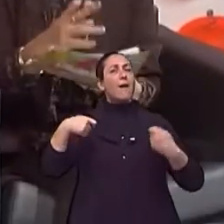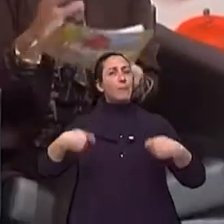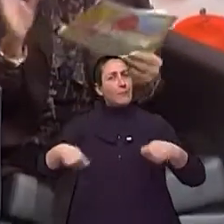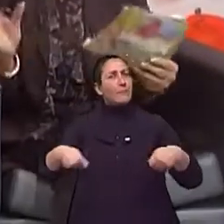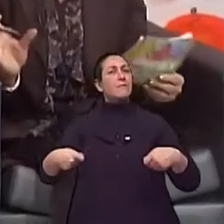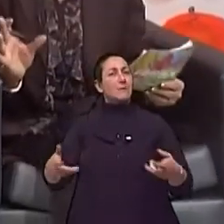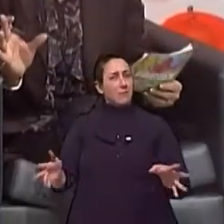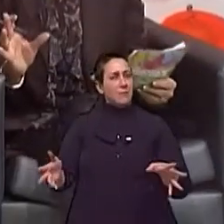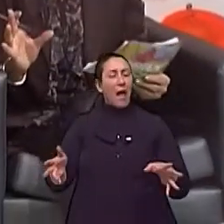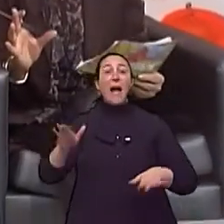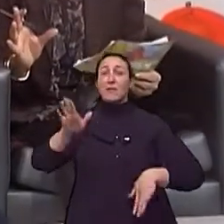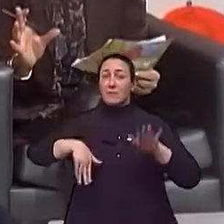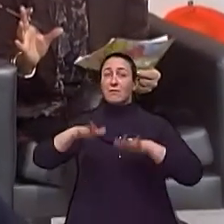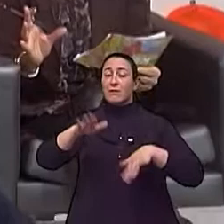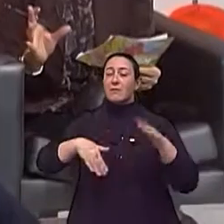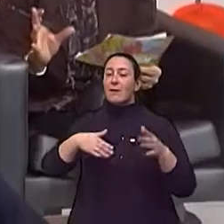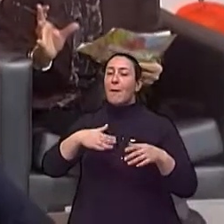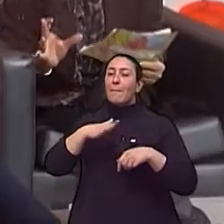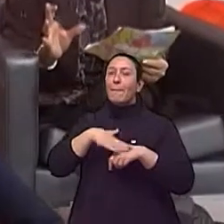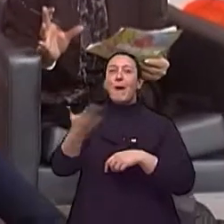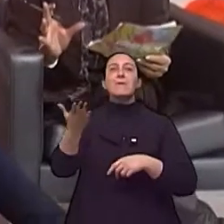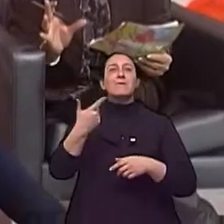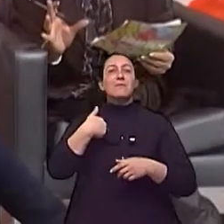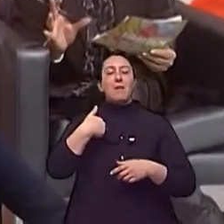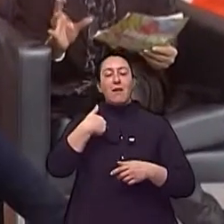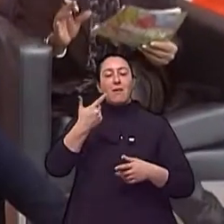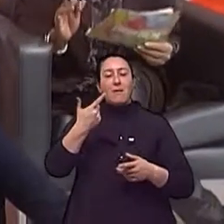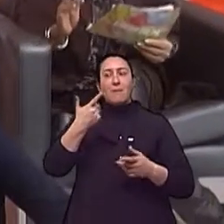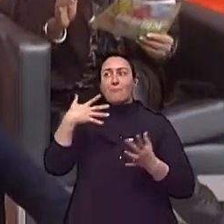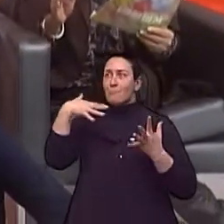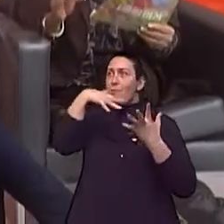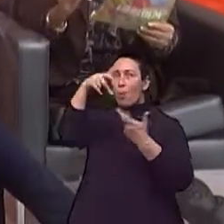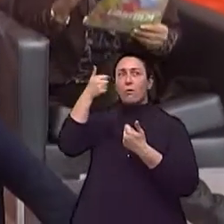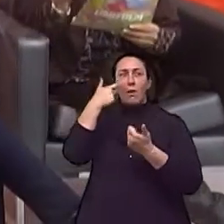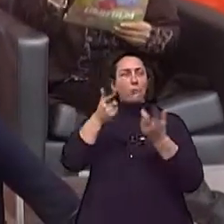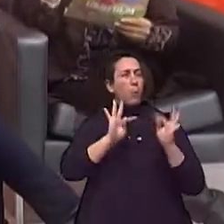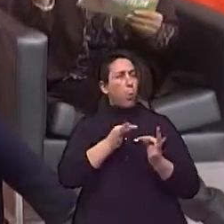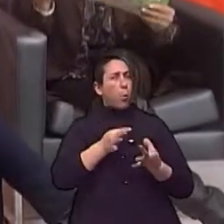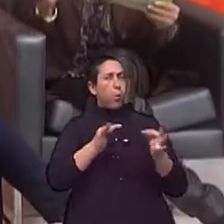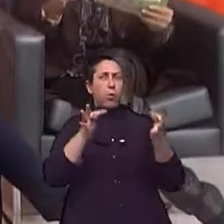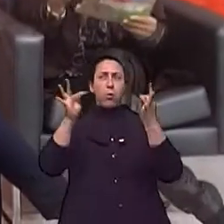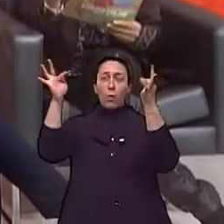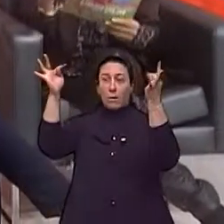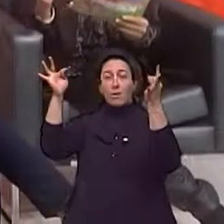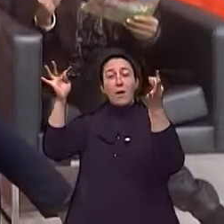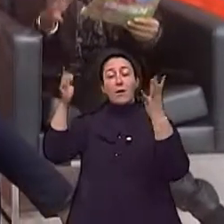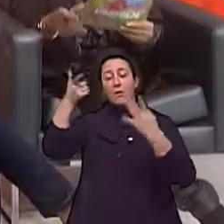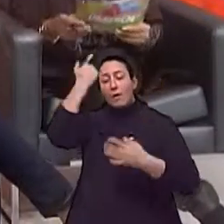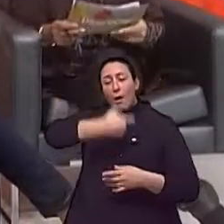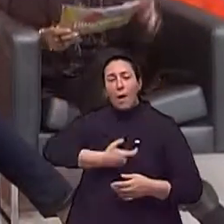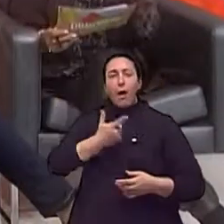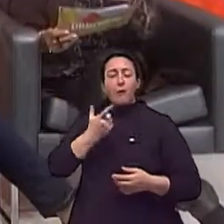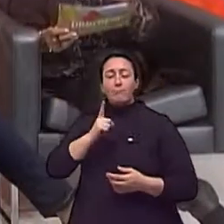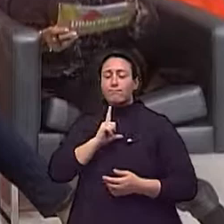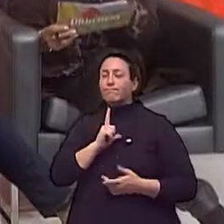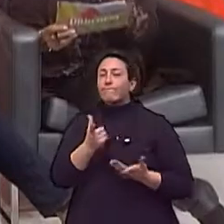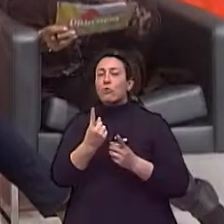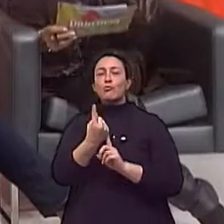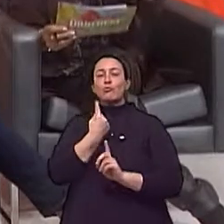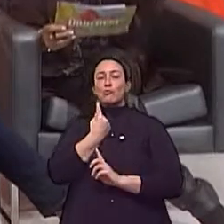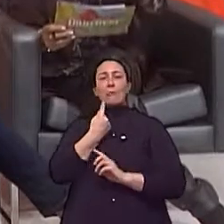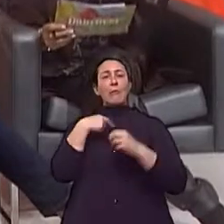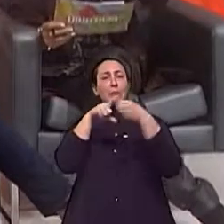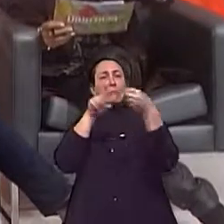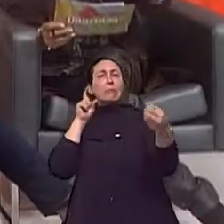mundo muito mais às vezes do que a gente gostaria faz parte do nosso mundo né eles terem essa conexão com a família e estarem se